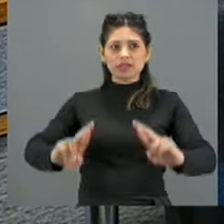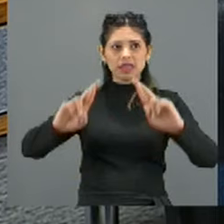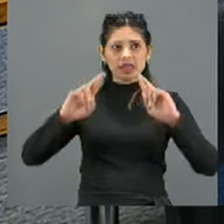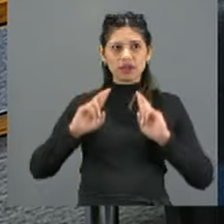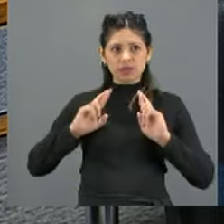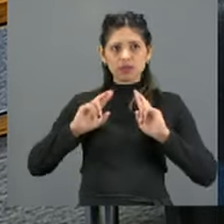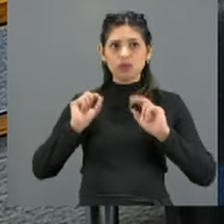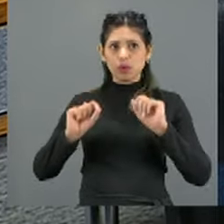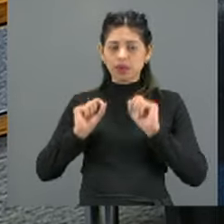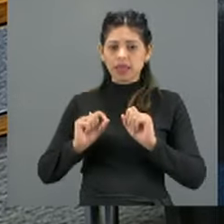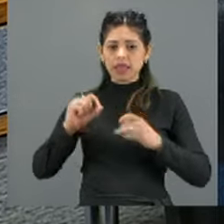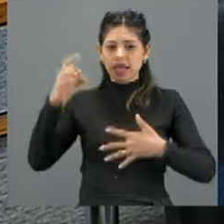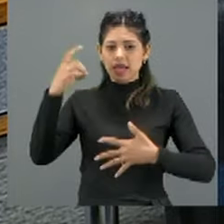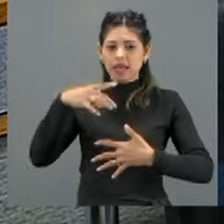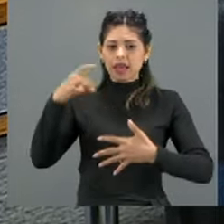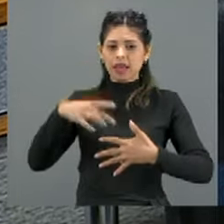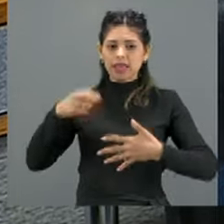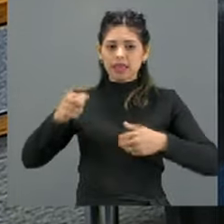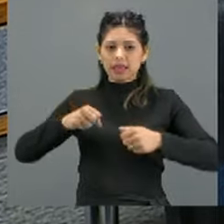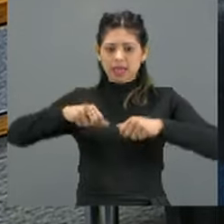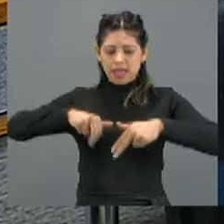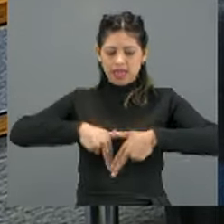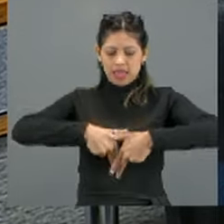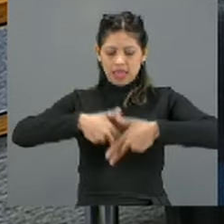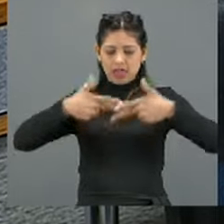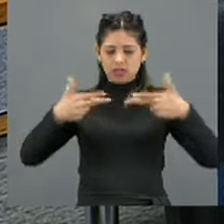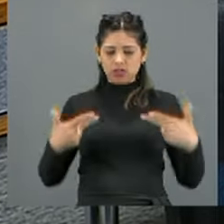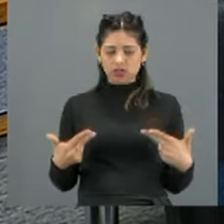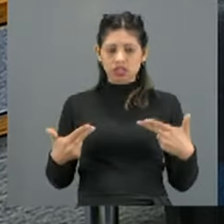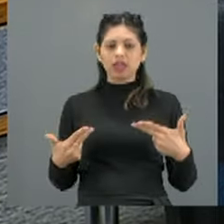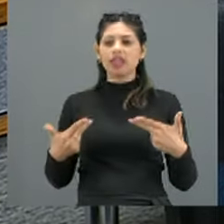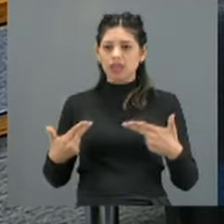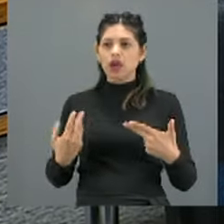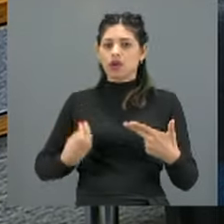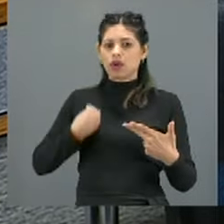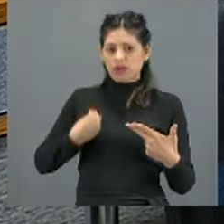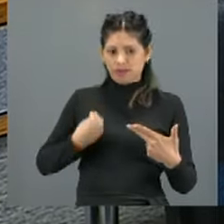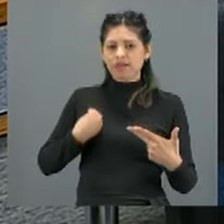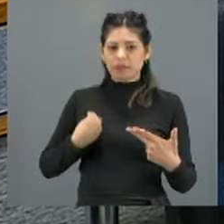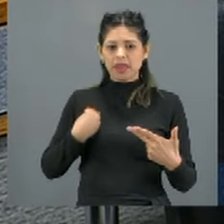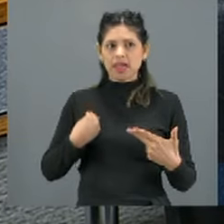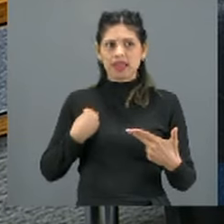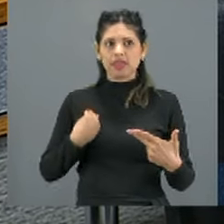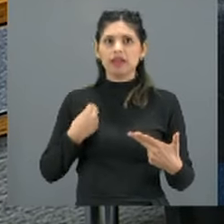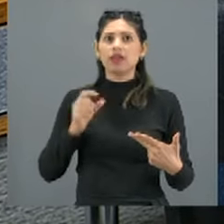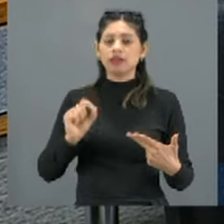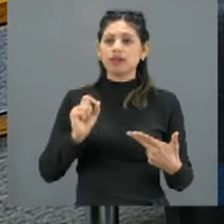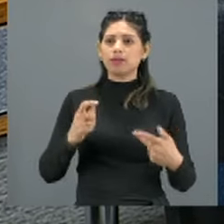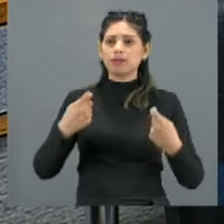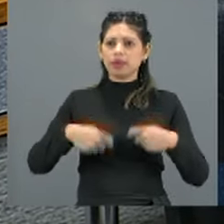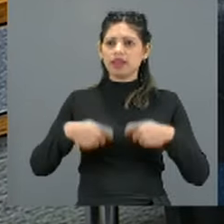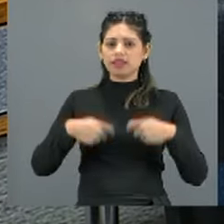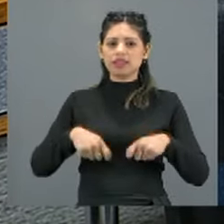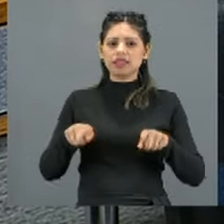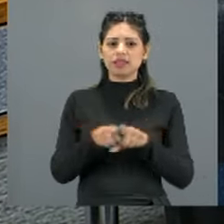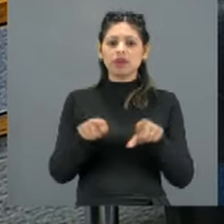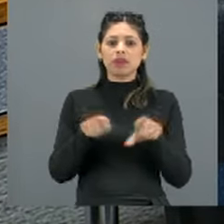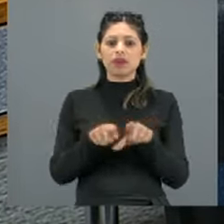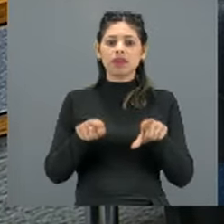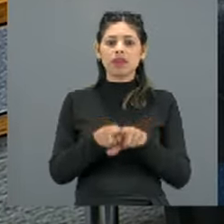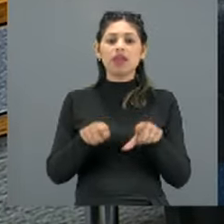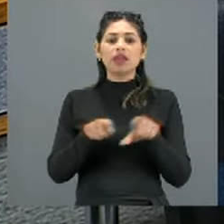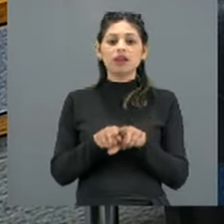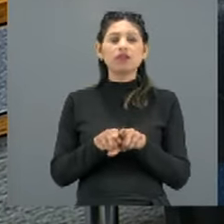etnia realmente pensa, o que ela quer para o seu povo, a sua convivência passa a ser muito pacífica e uma convivência que traz